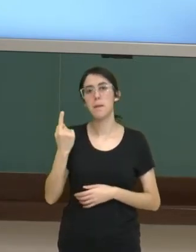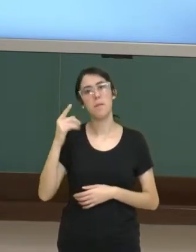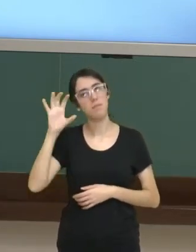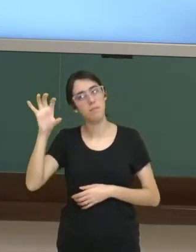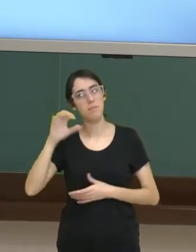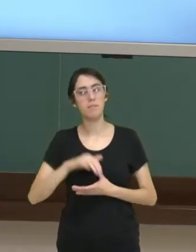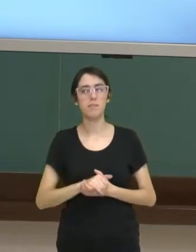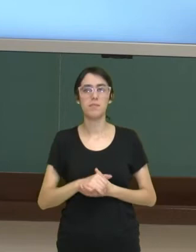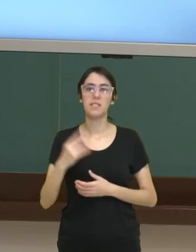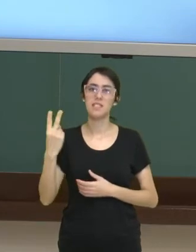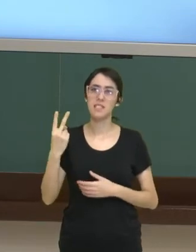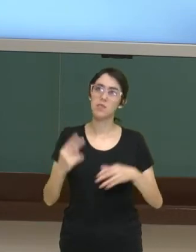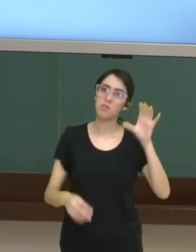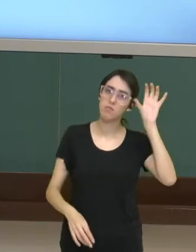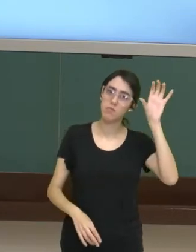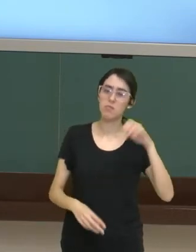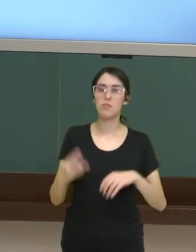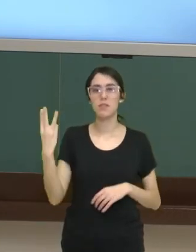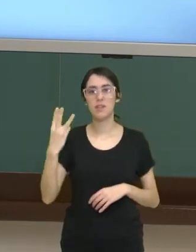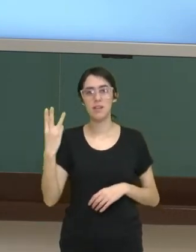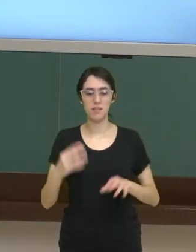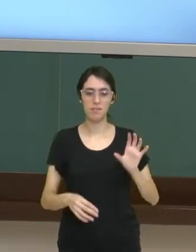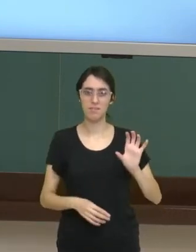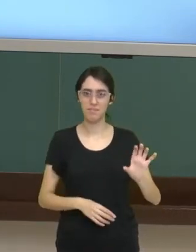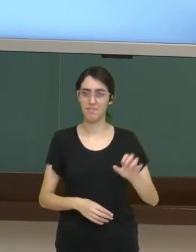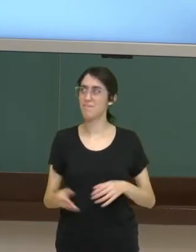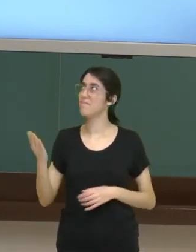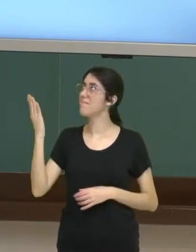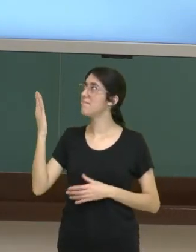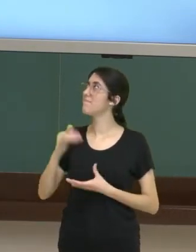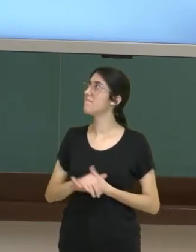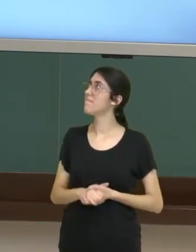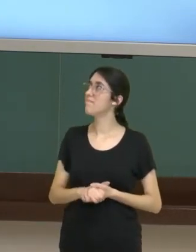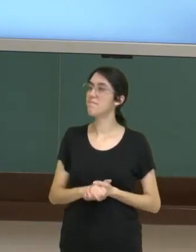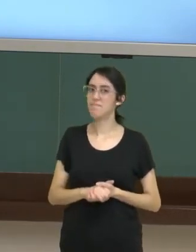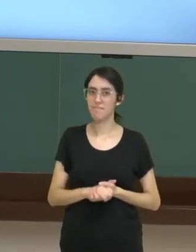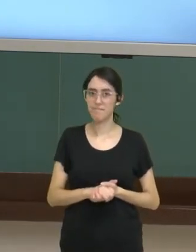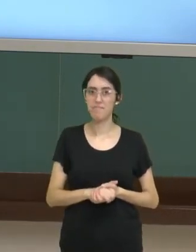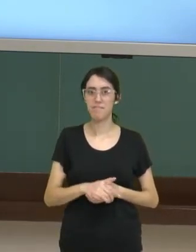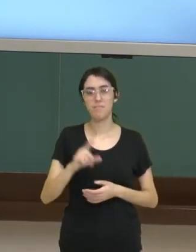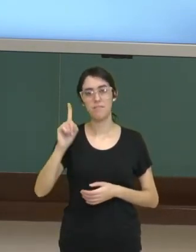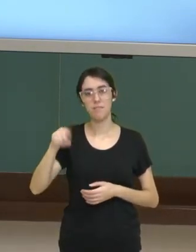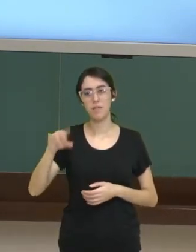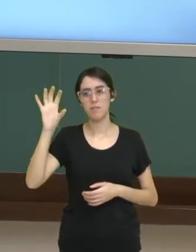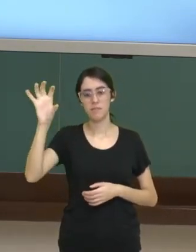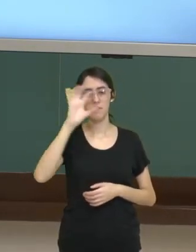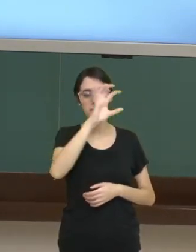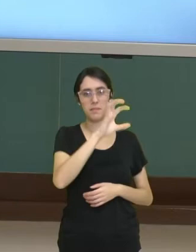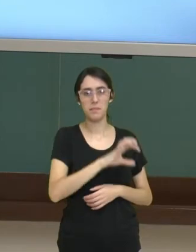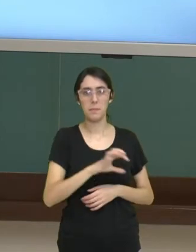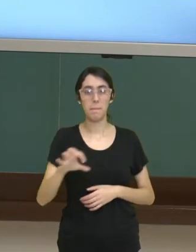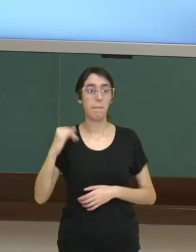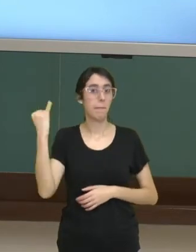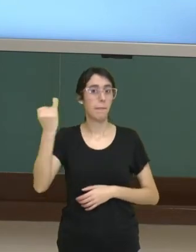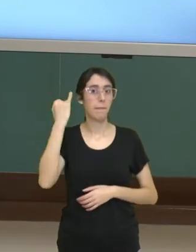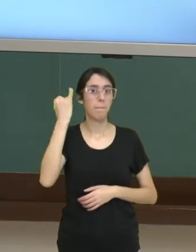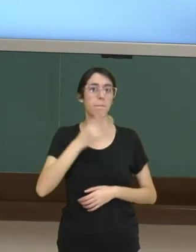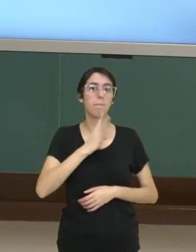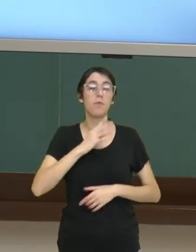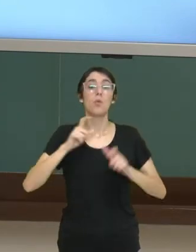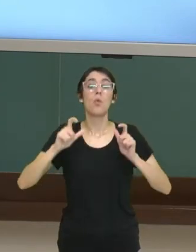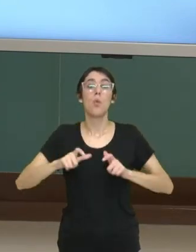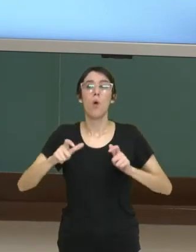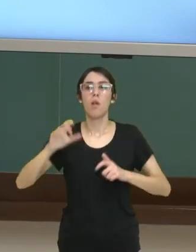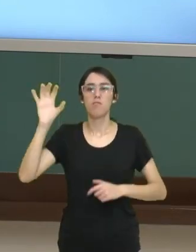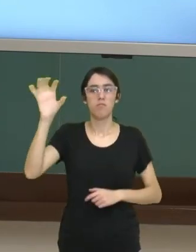esse ponto no segundo e esse ponto no terceiro quadrante, que são bastante importantes as